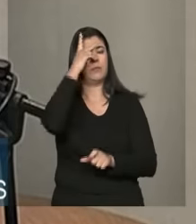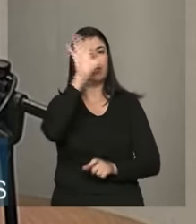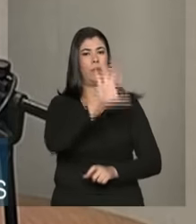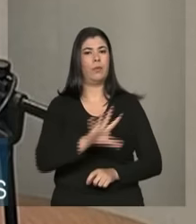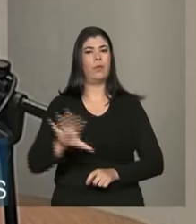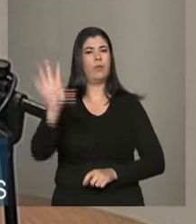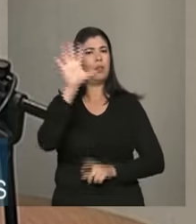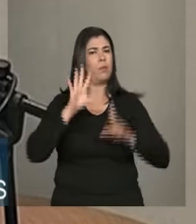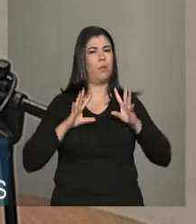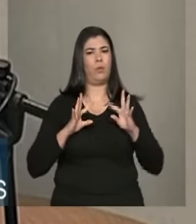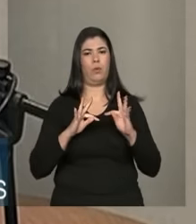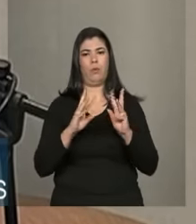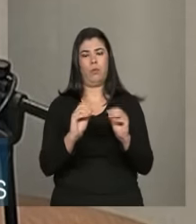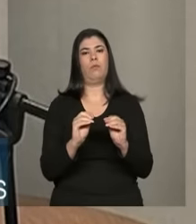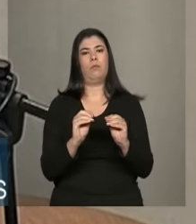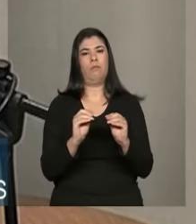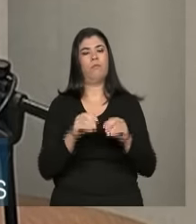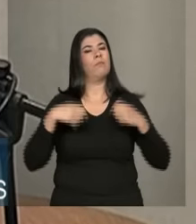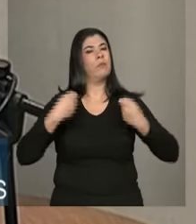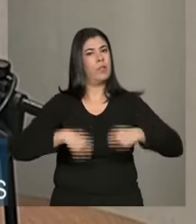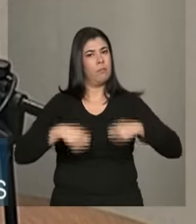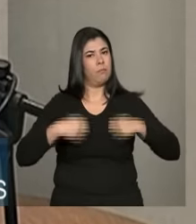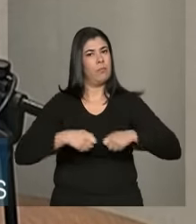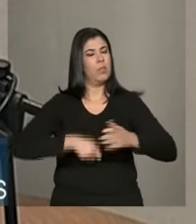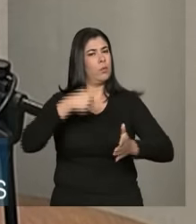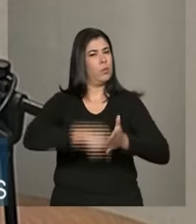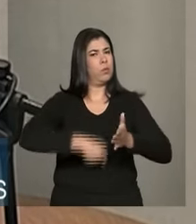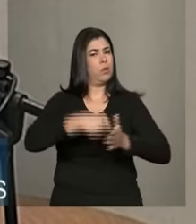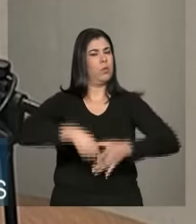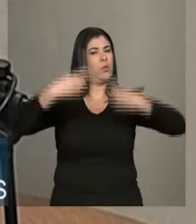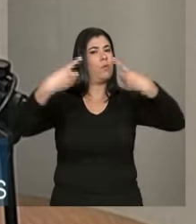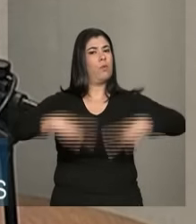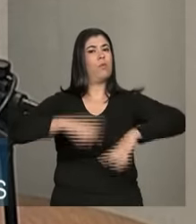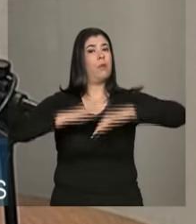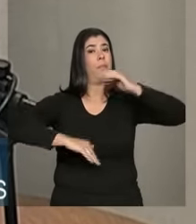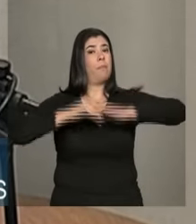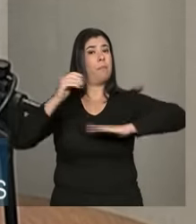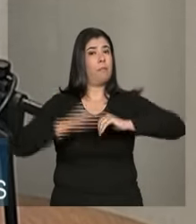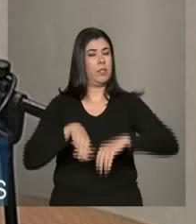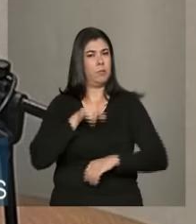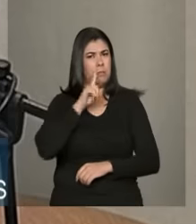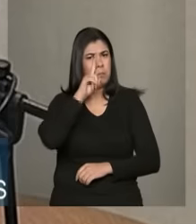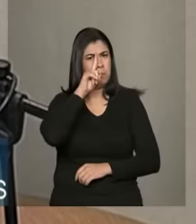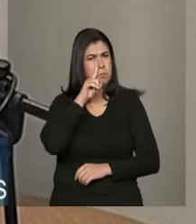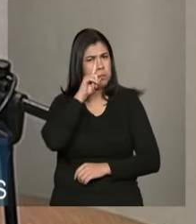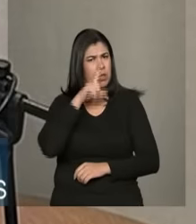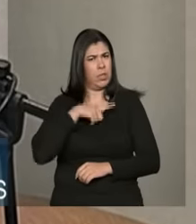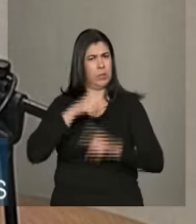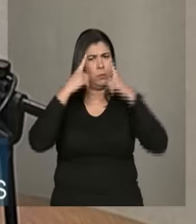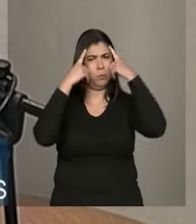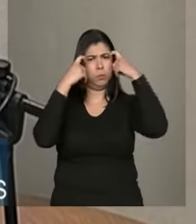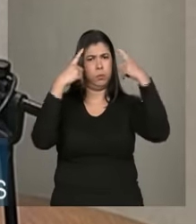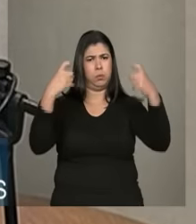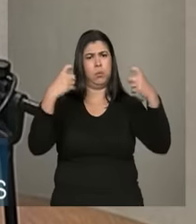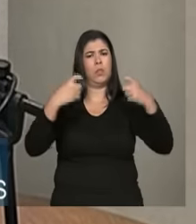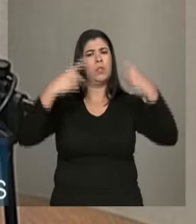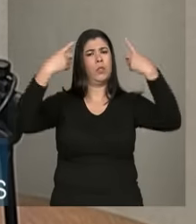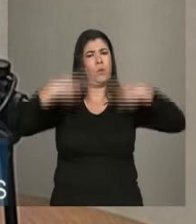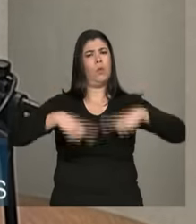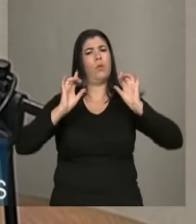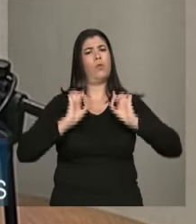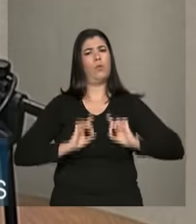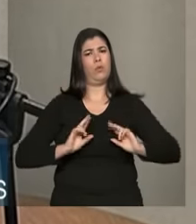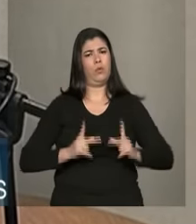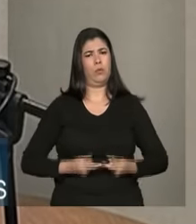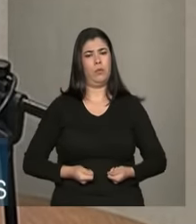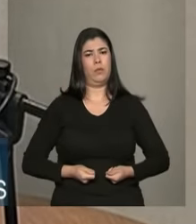geral Todos devem se engajar na luta contra essa modalidade atroz de violação dos Direitos